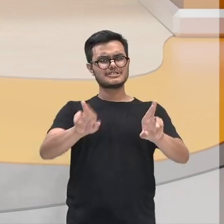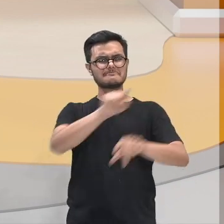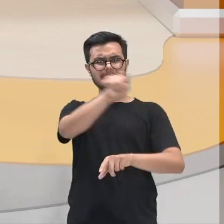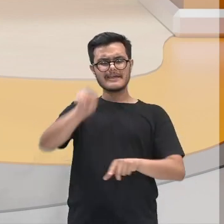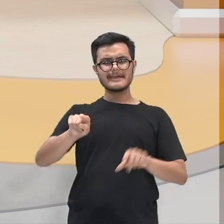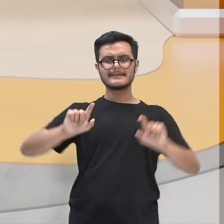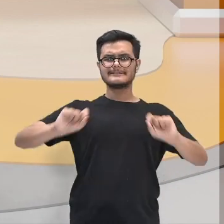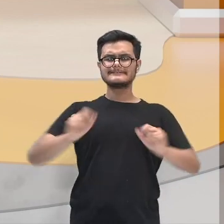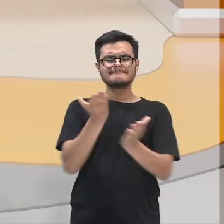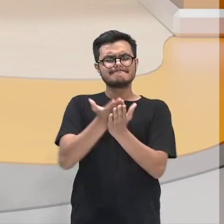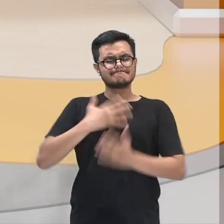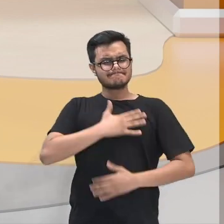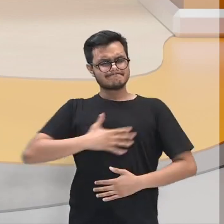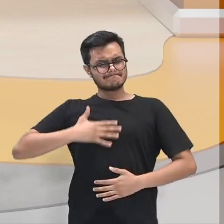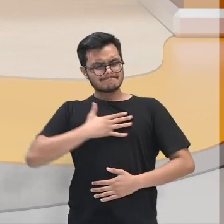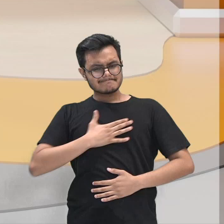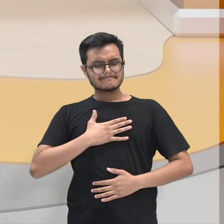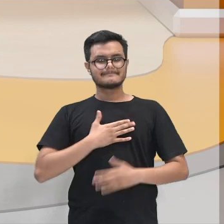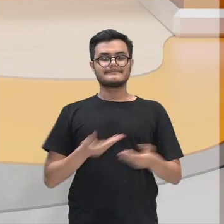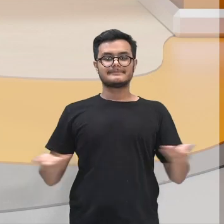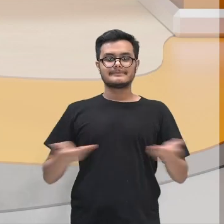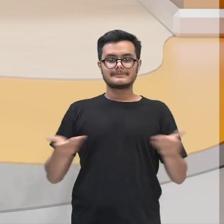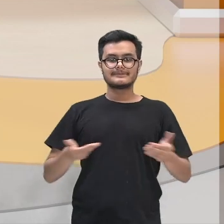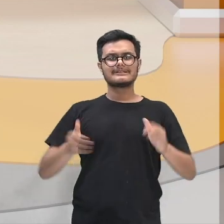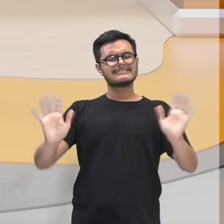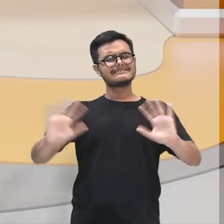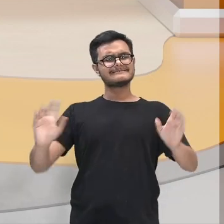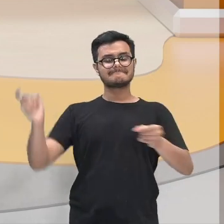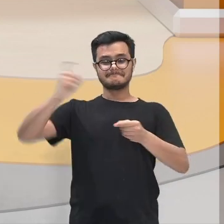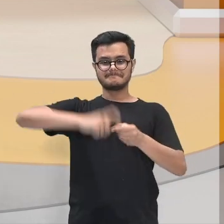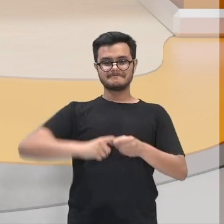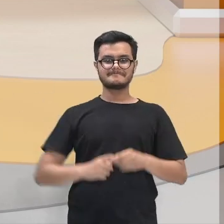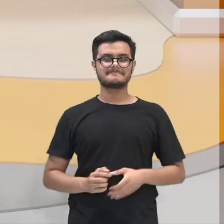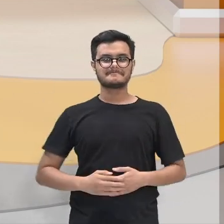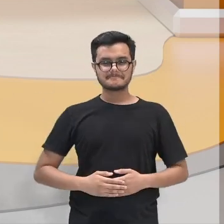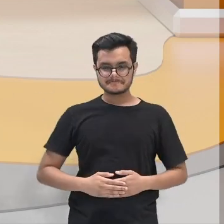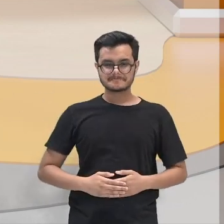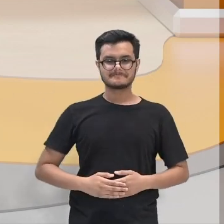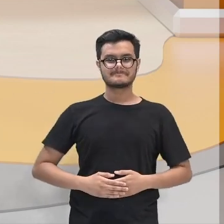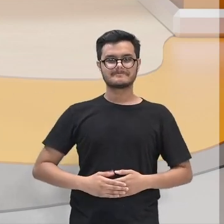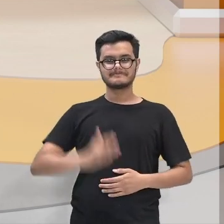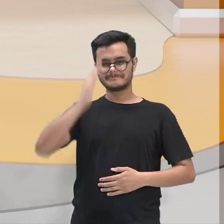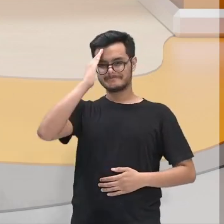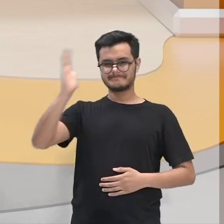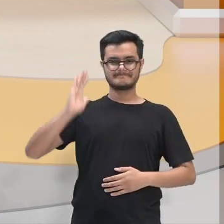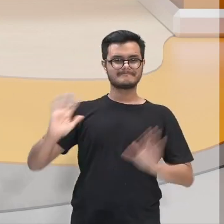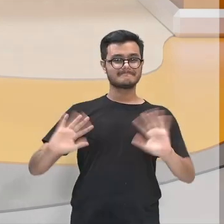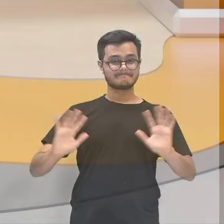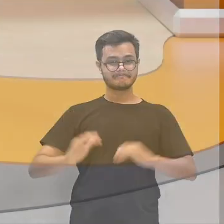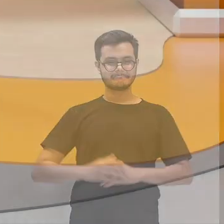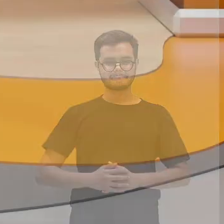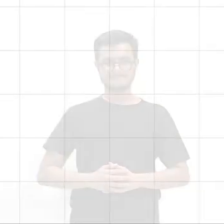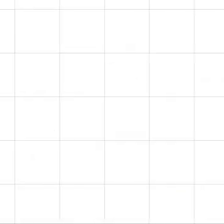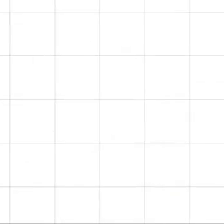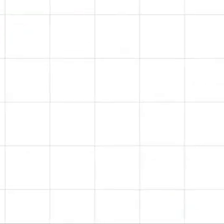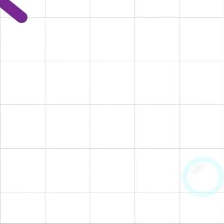tenham gostado da nossa aula e a gente se encontra aí numa próxima aula. Até a próxima!